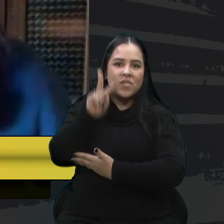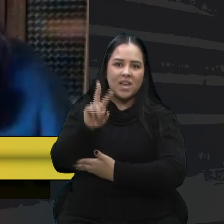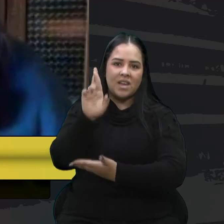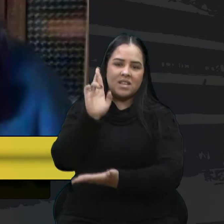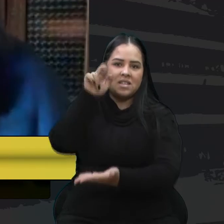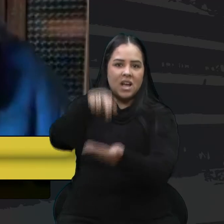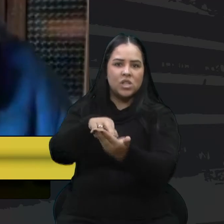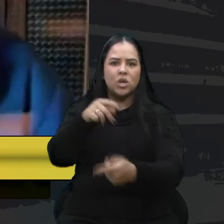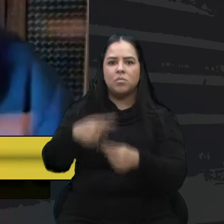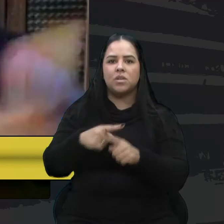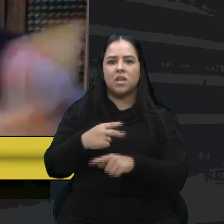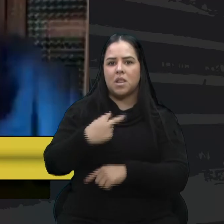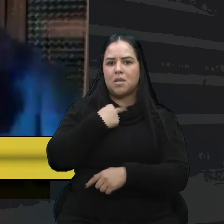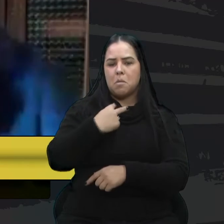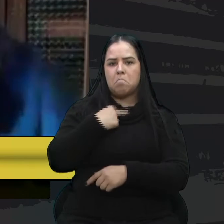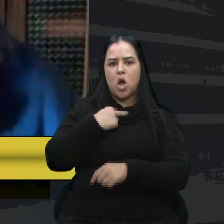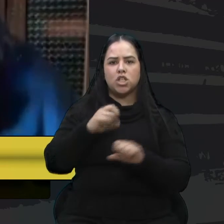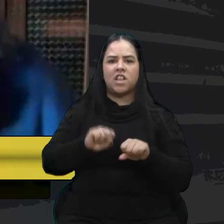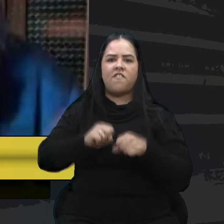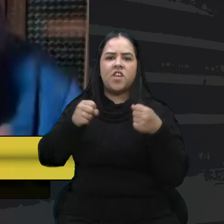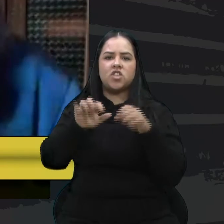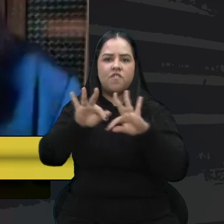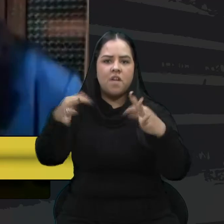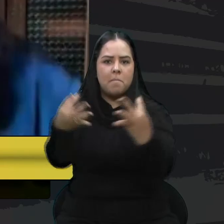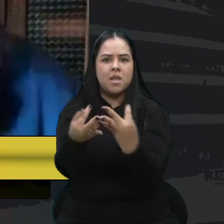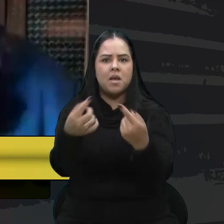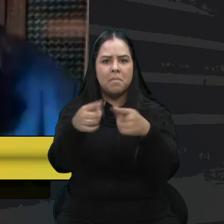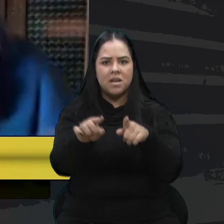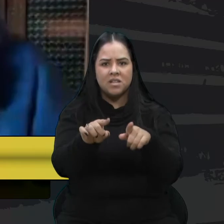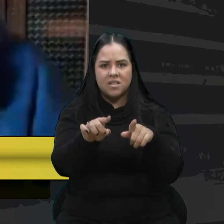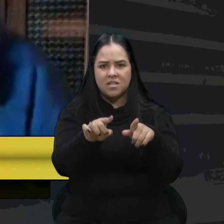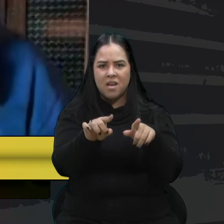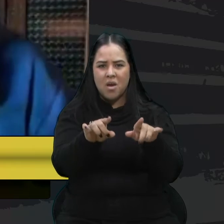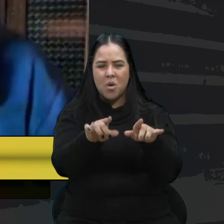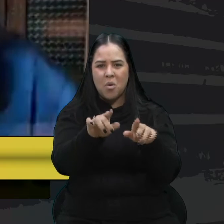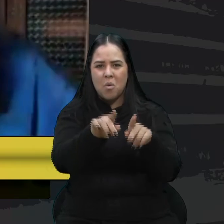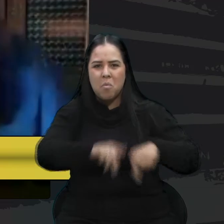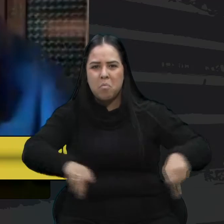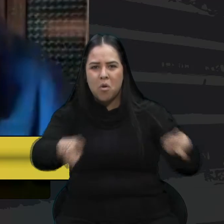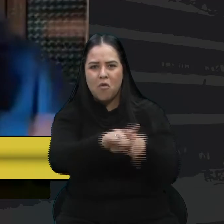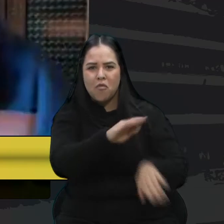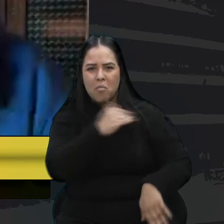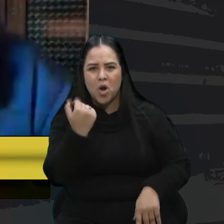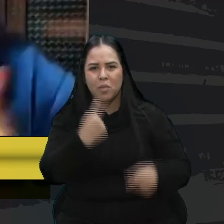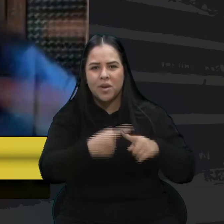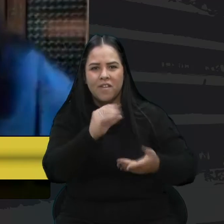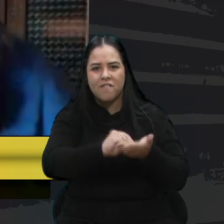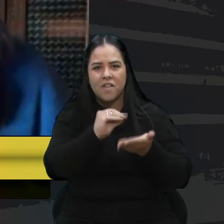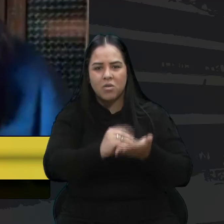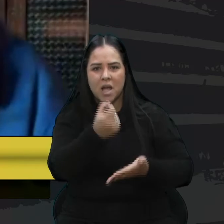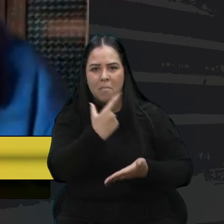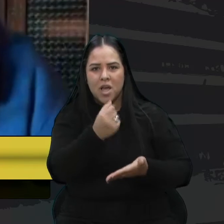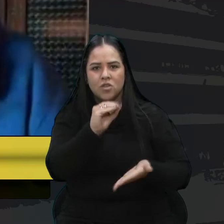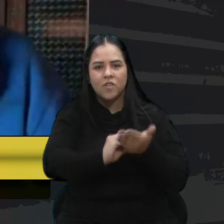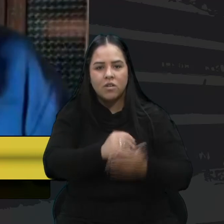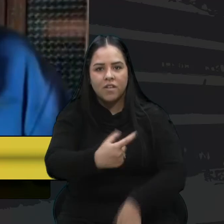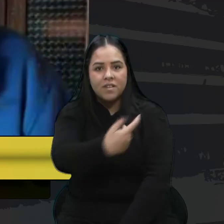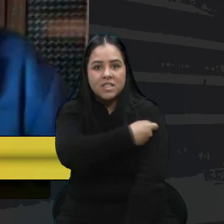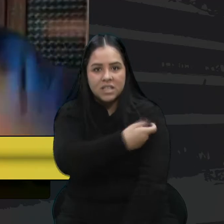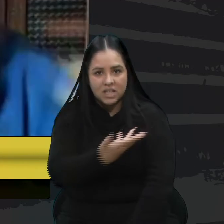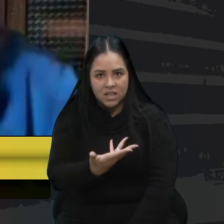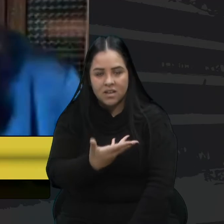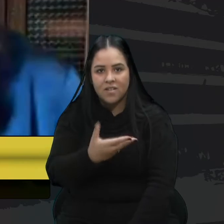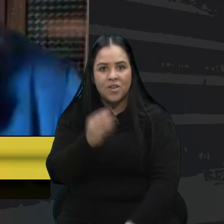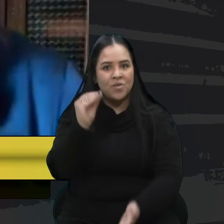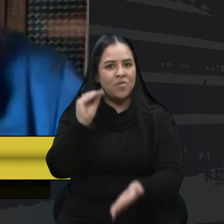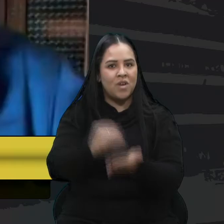Não adianta dizer que defende família e mata a população aí, com falta de medicação, com falta de vacina, e com falta